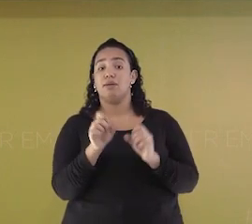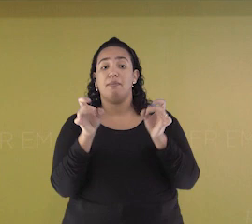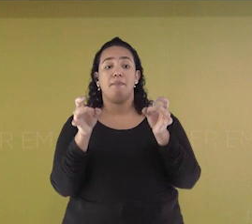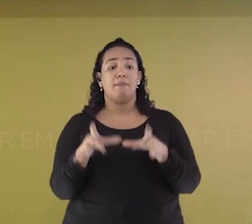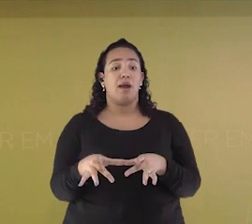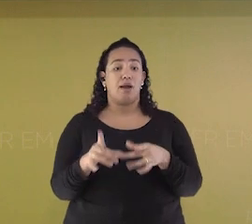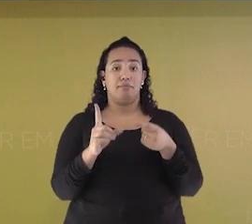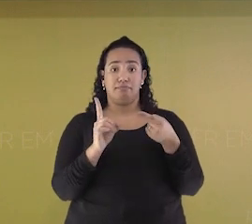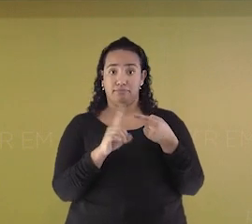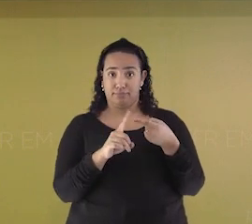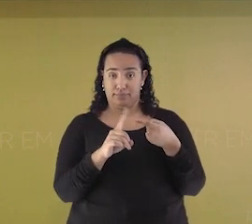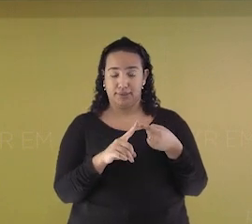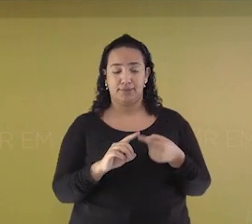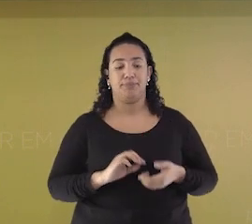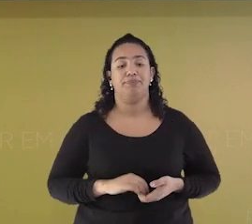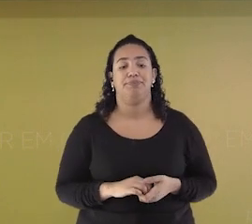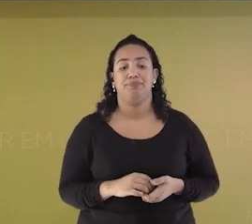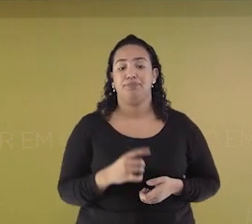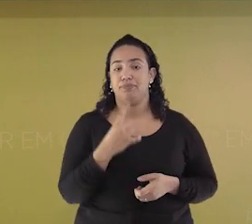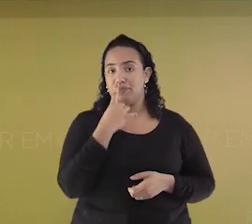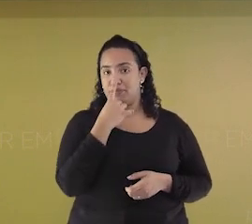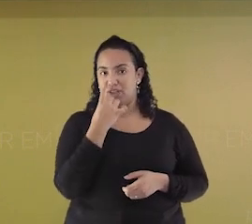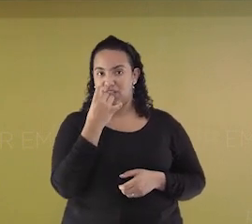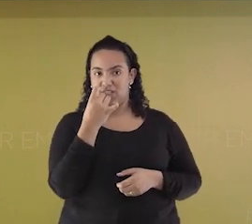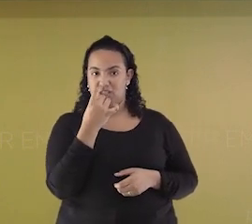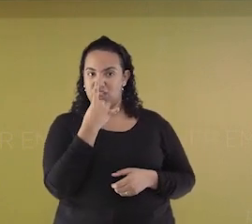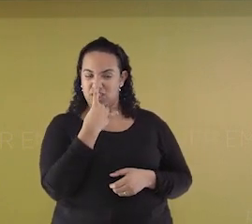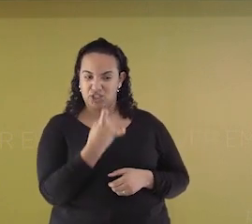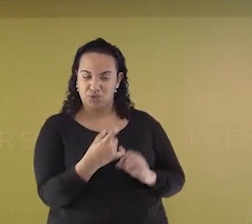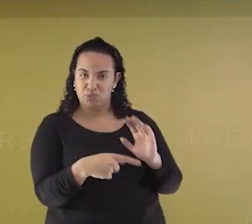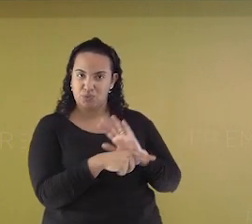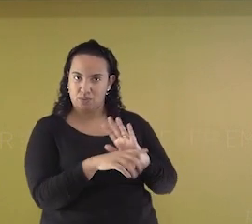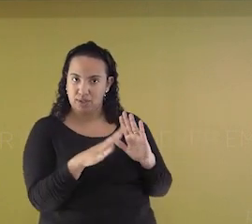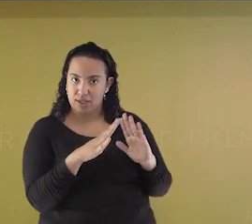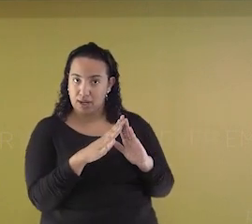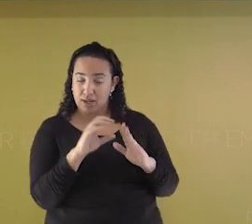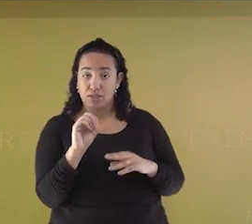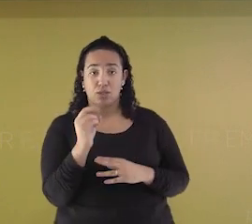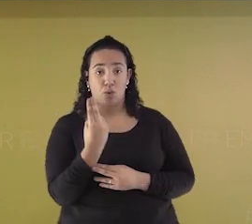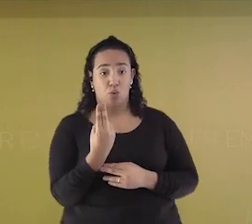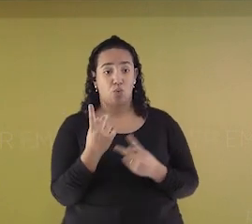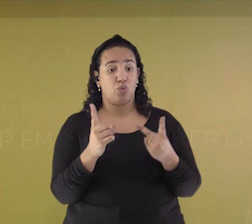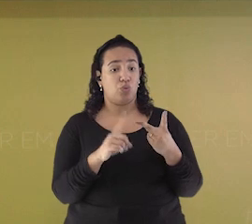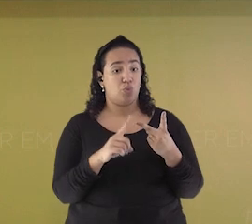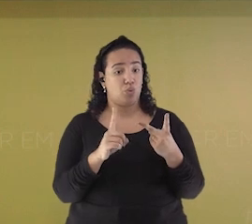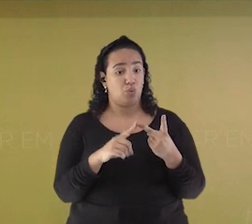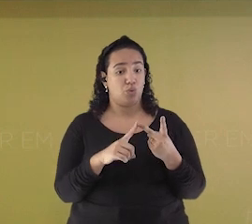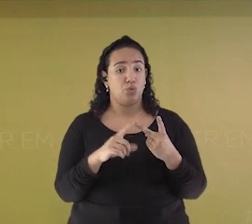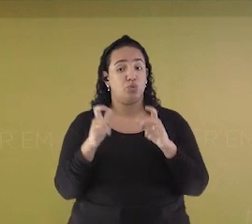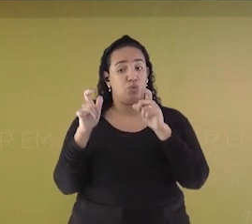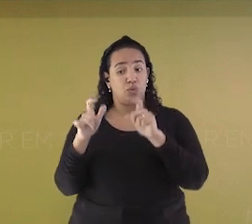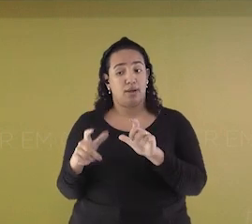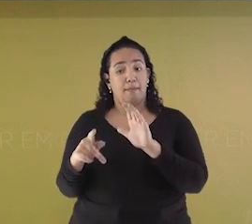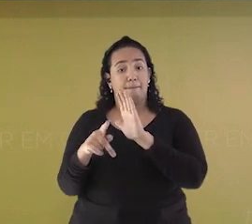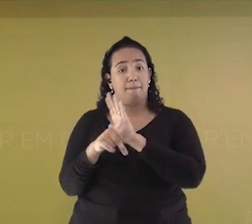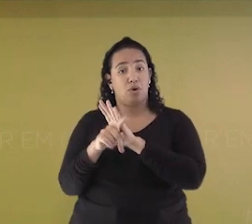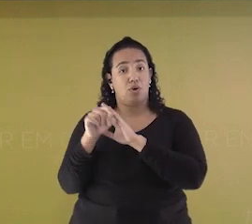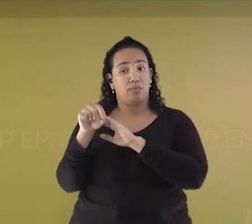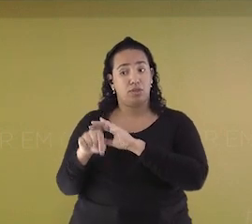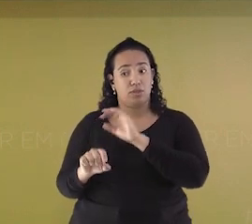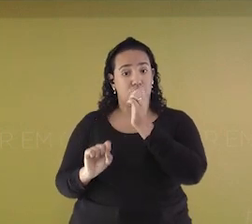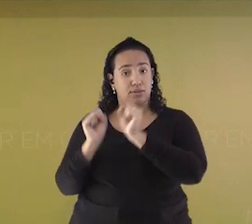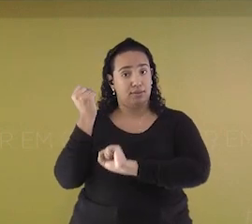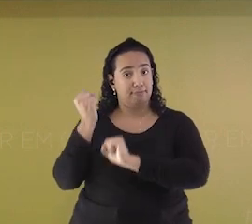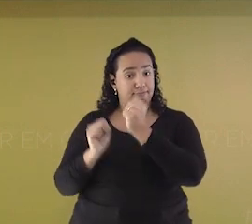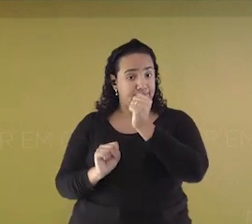pilhas? Opção 1, no lixo da nossa casa? Ou 2, posto de recolhimento